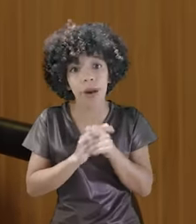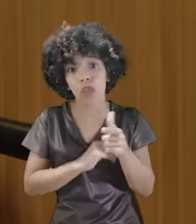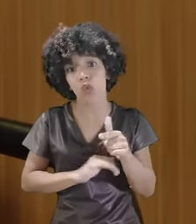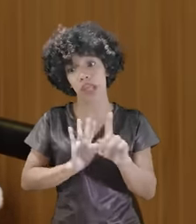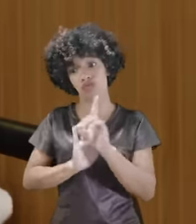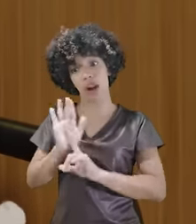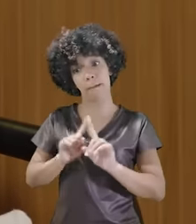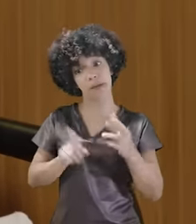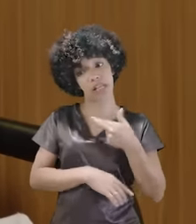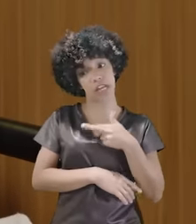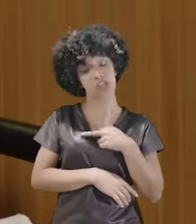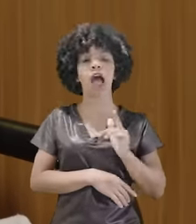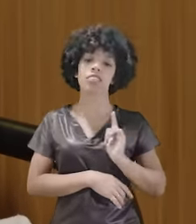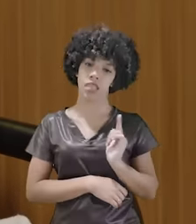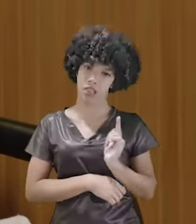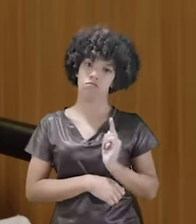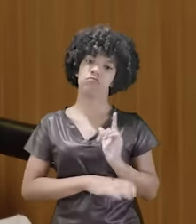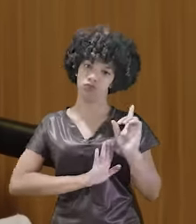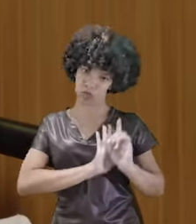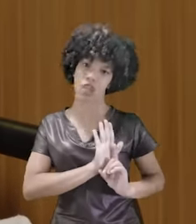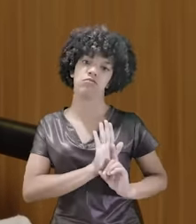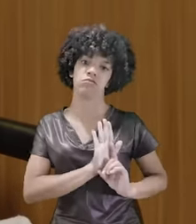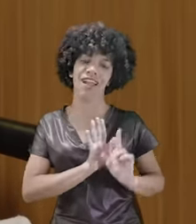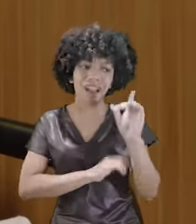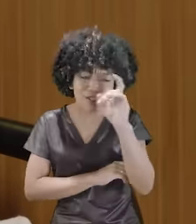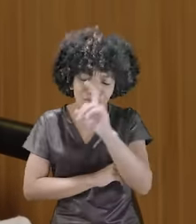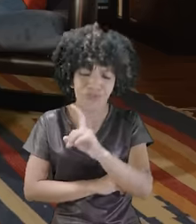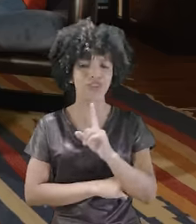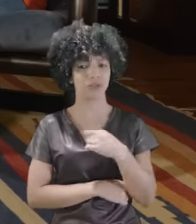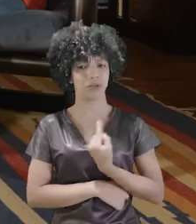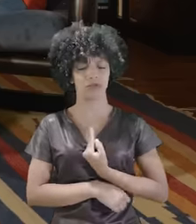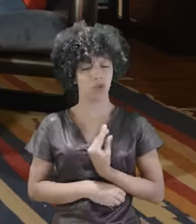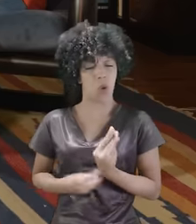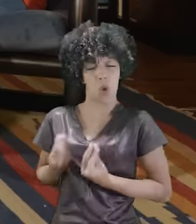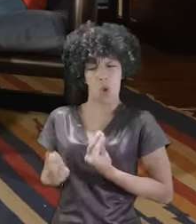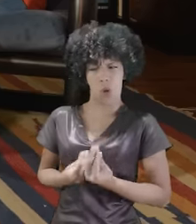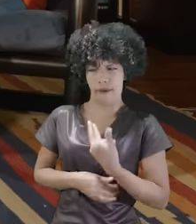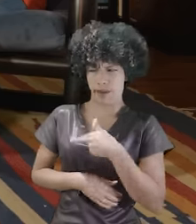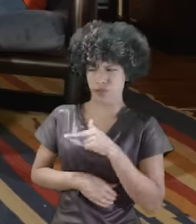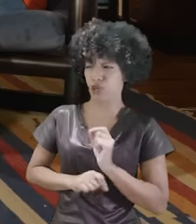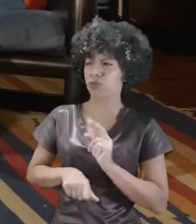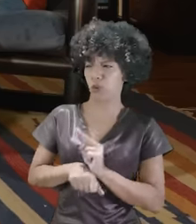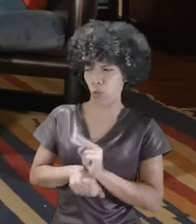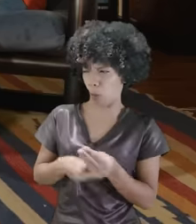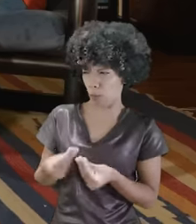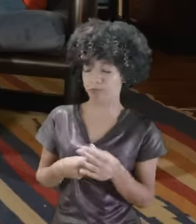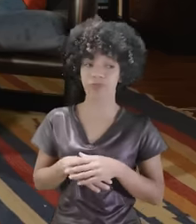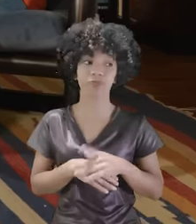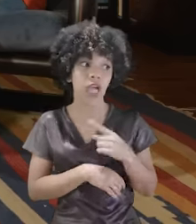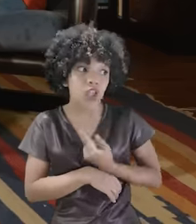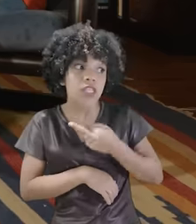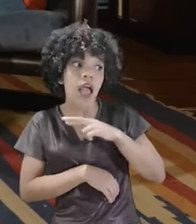gente não tem direito mas por religião a gente tem muito direito é difícil para gente lá no assim a religião lá no nossa